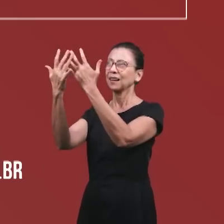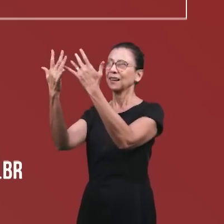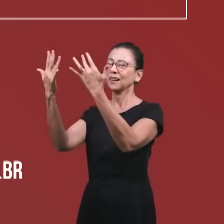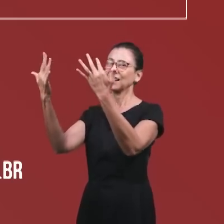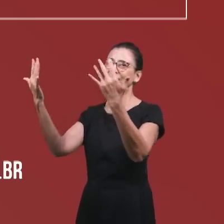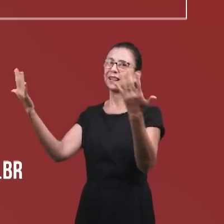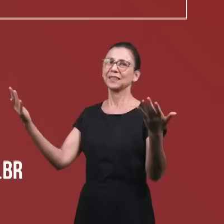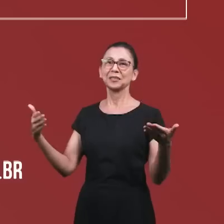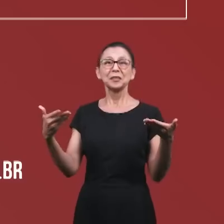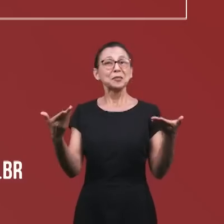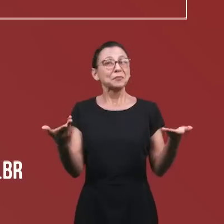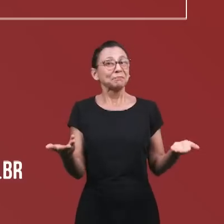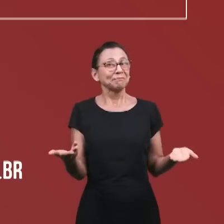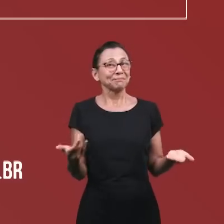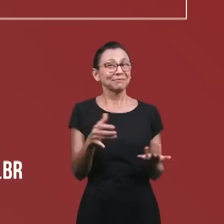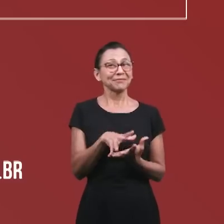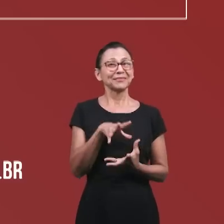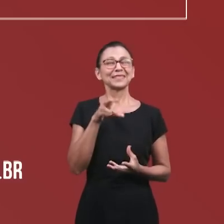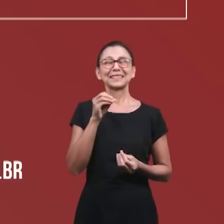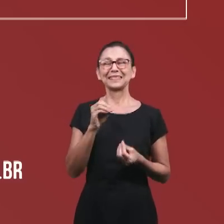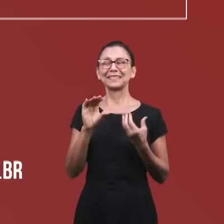cantará e